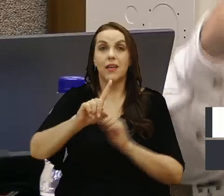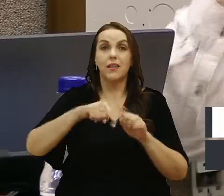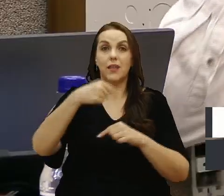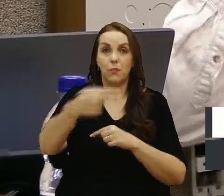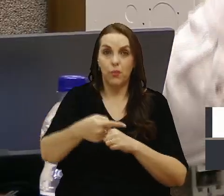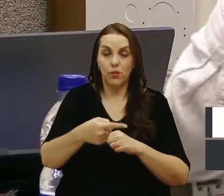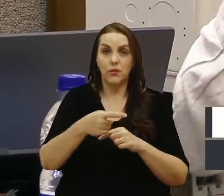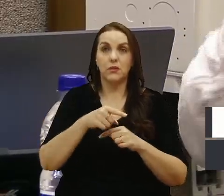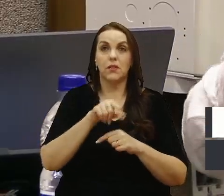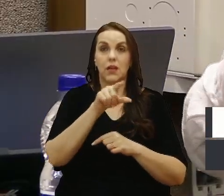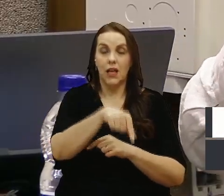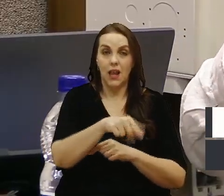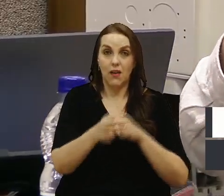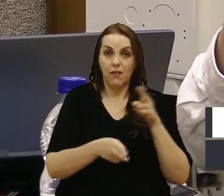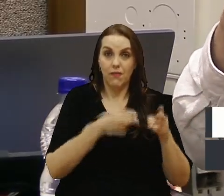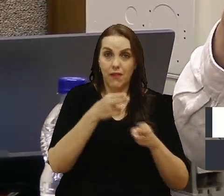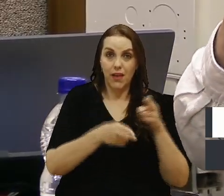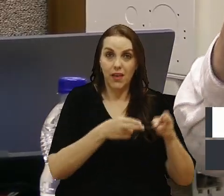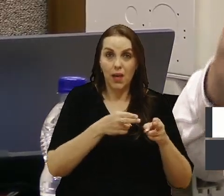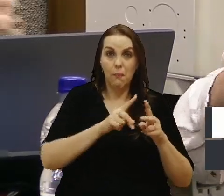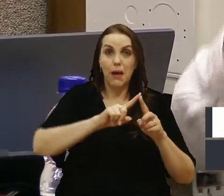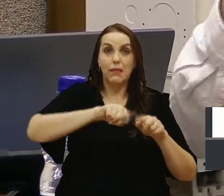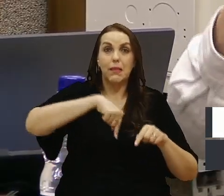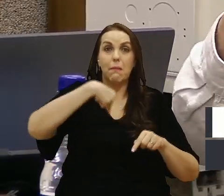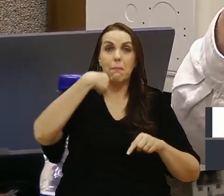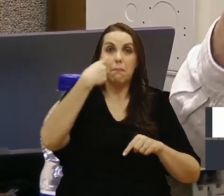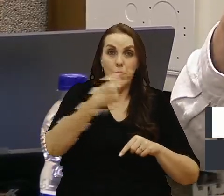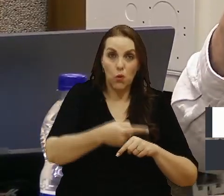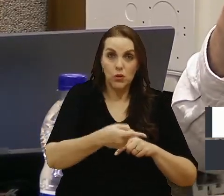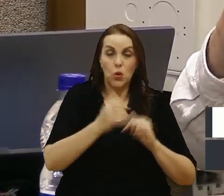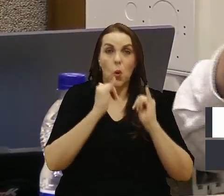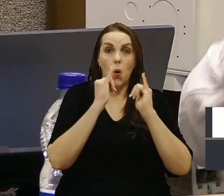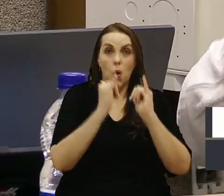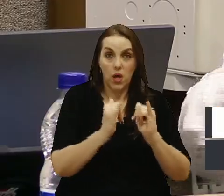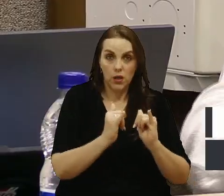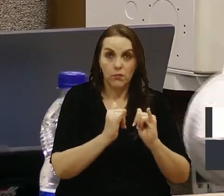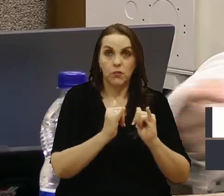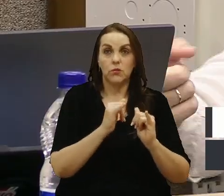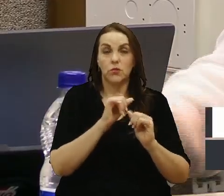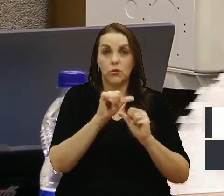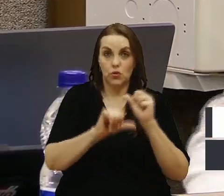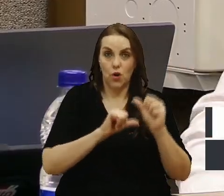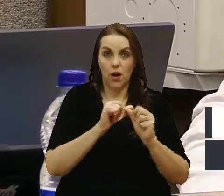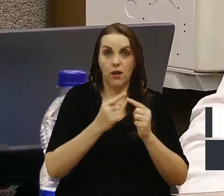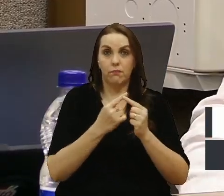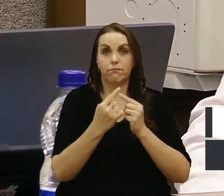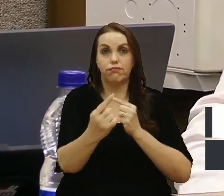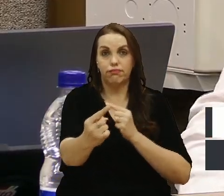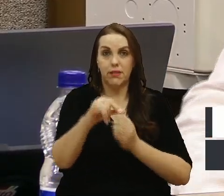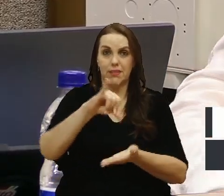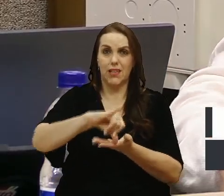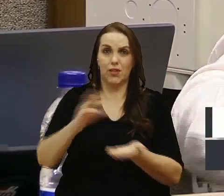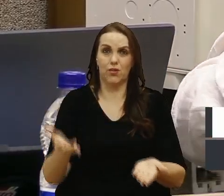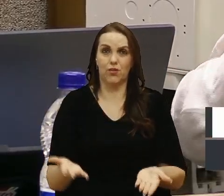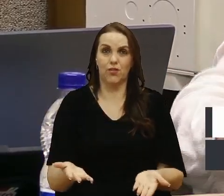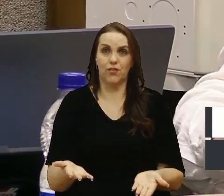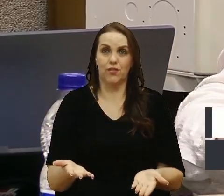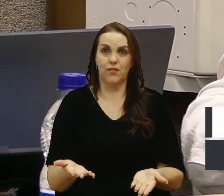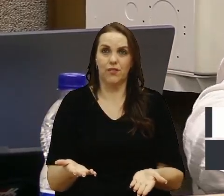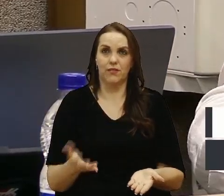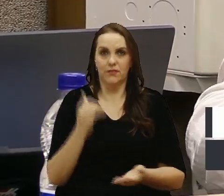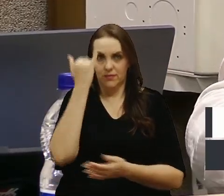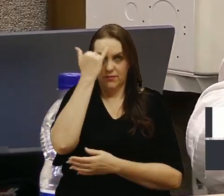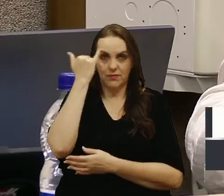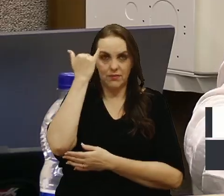larga na estação férrea, para depois a pessoa ter que pegar um ônibus Troncal para vir para o centro. Zé